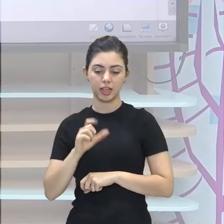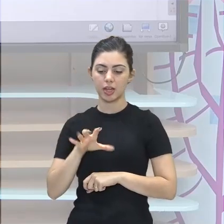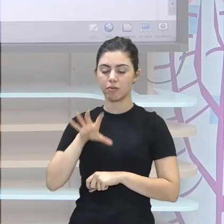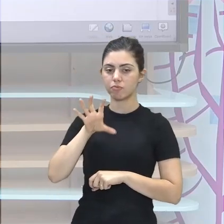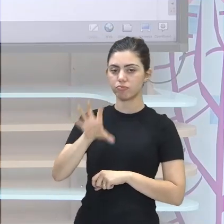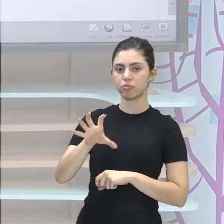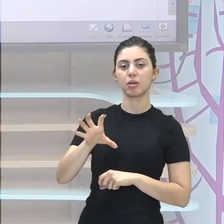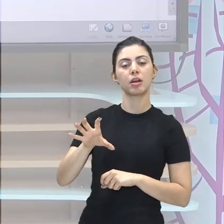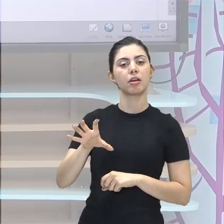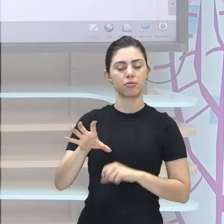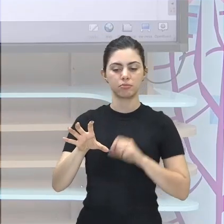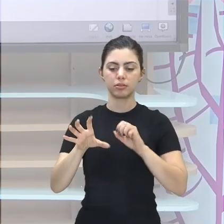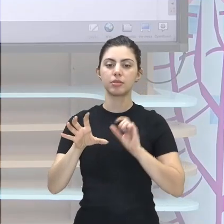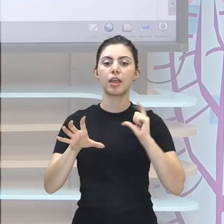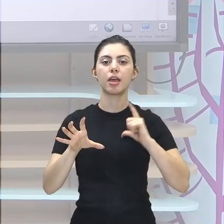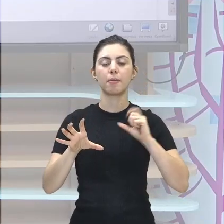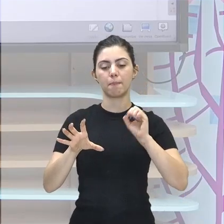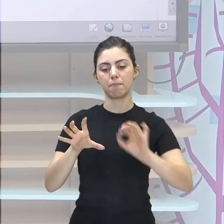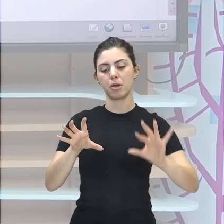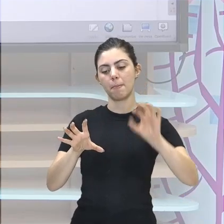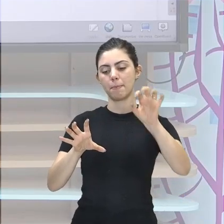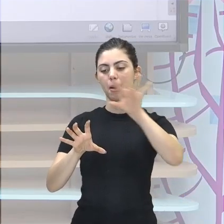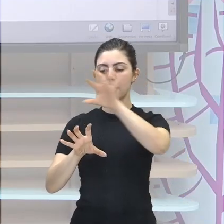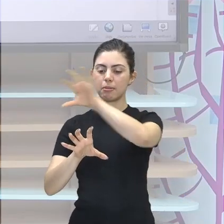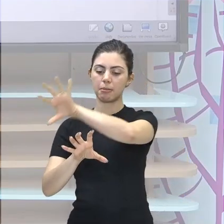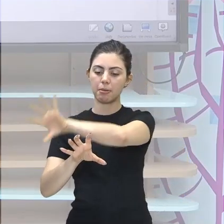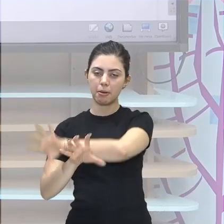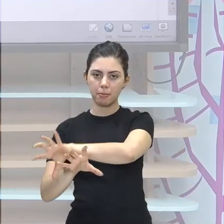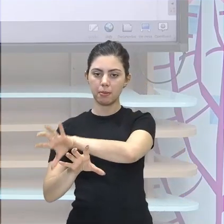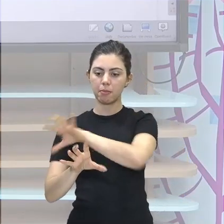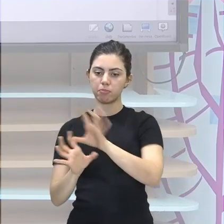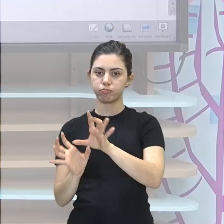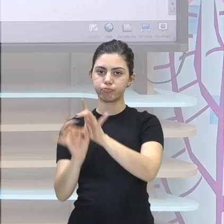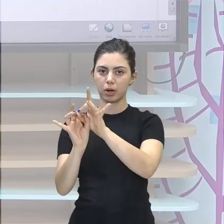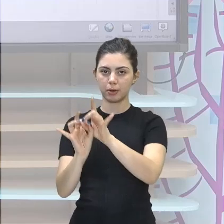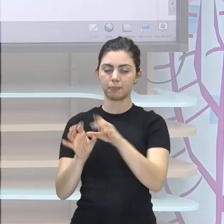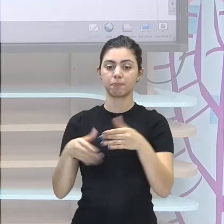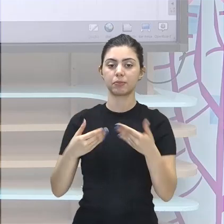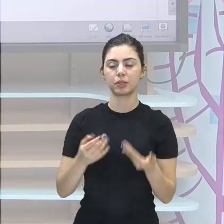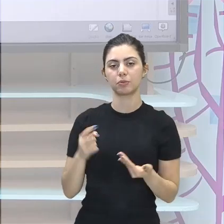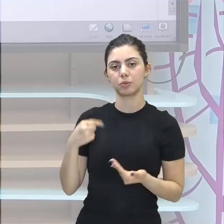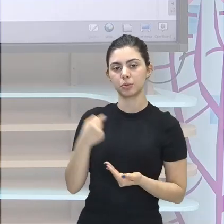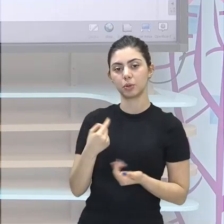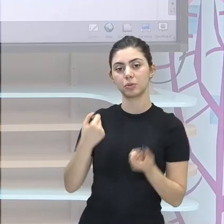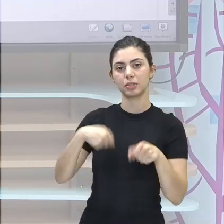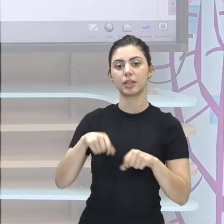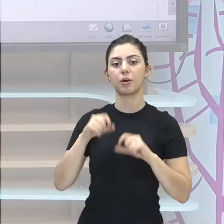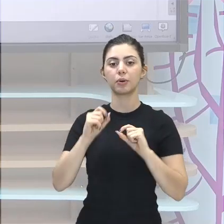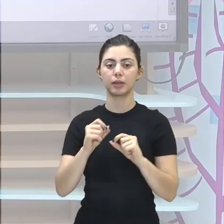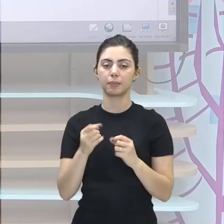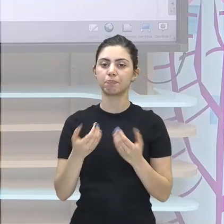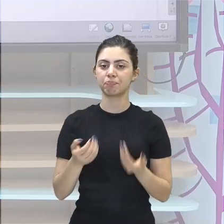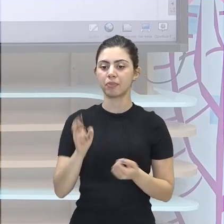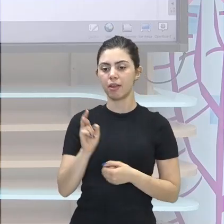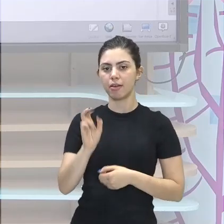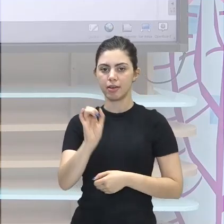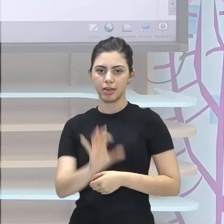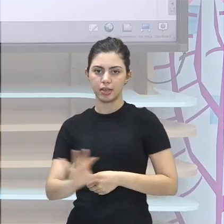né? Se conecta com várias partes aí do mundo. A gente consegue regionalizar. O que é